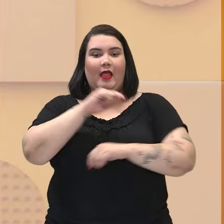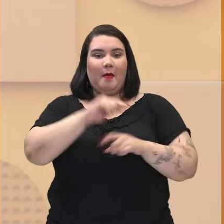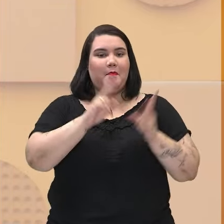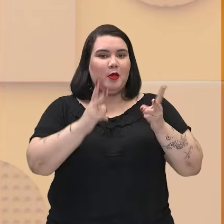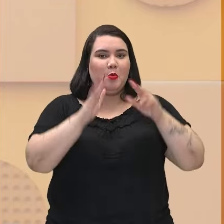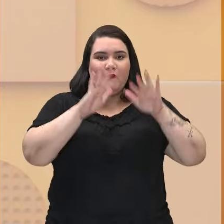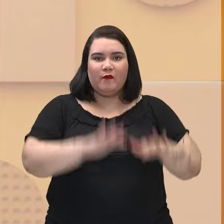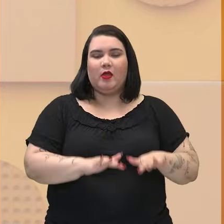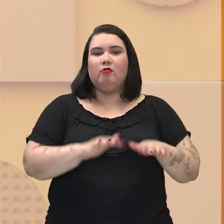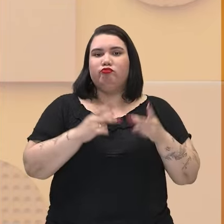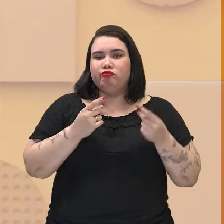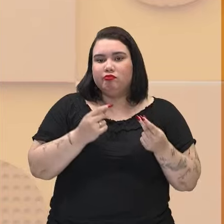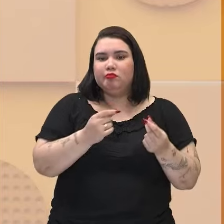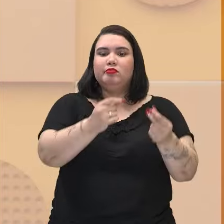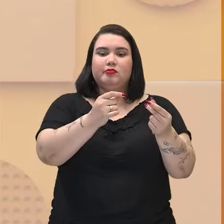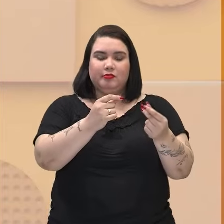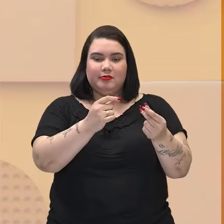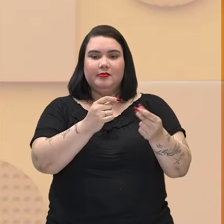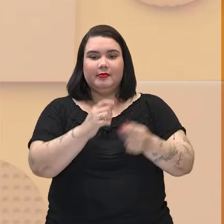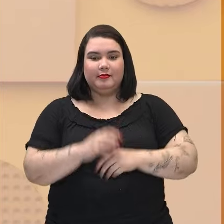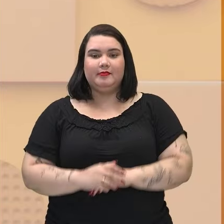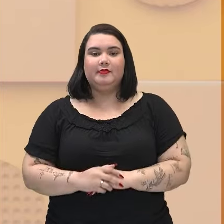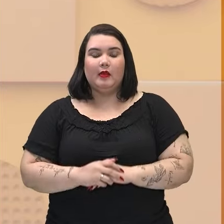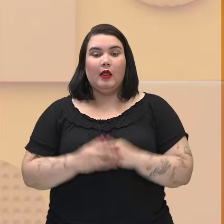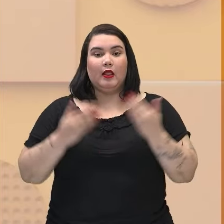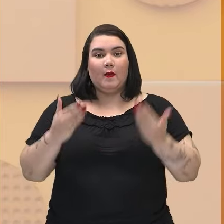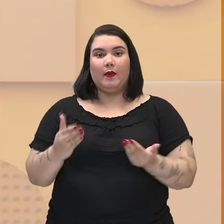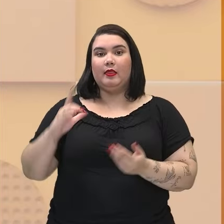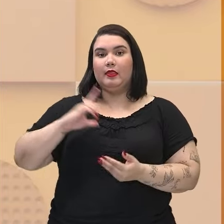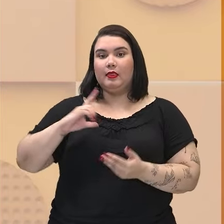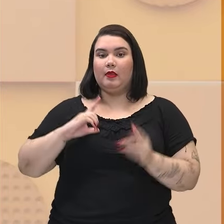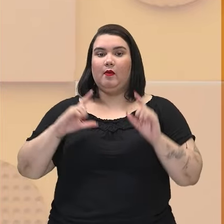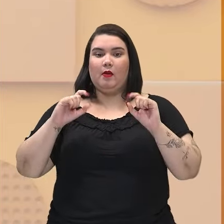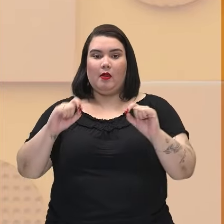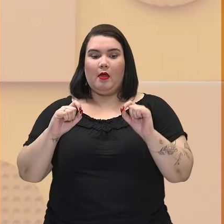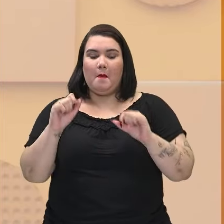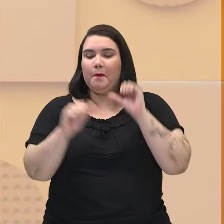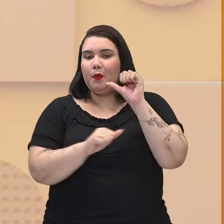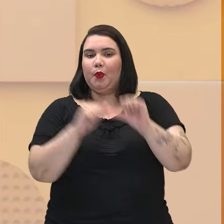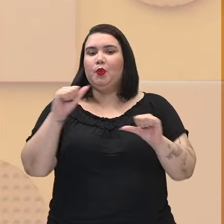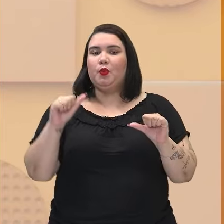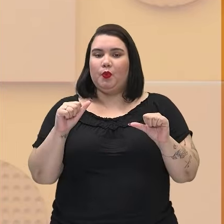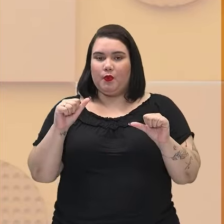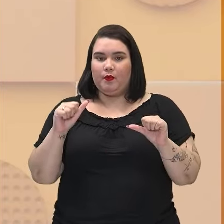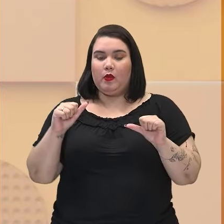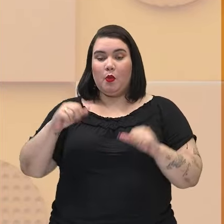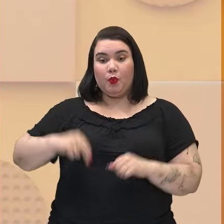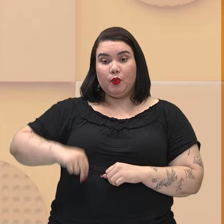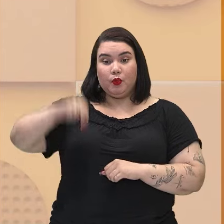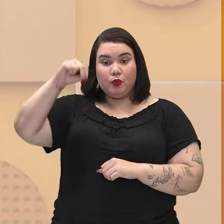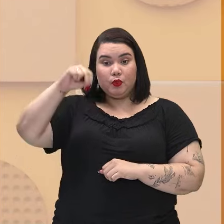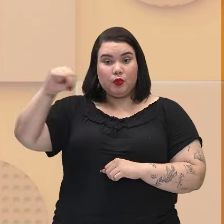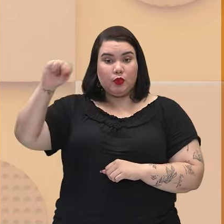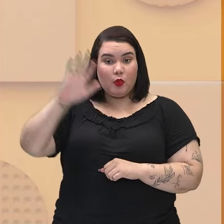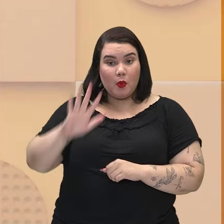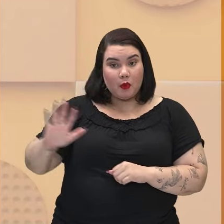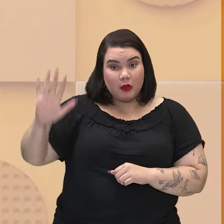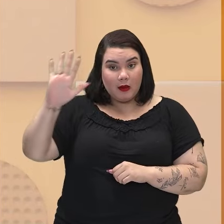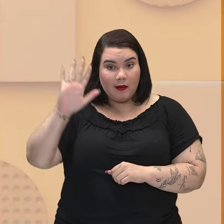família real. No entanto, nós vamos ter então essa troca de poderes onde o Nordeste ali, por